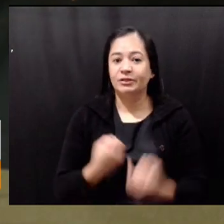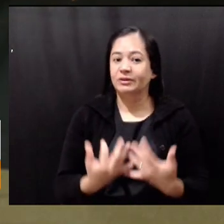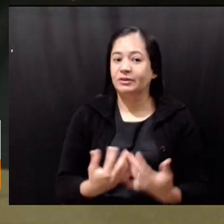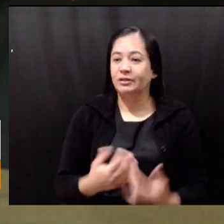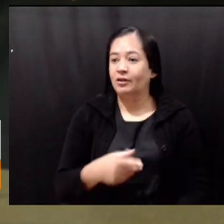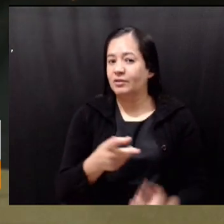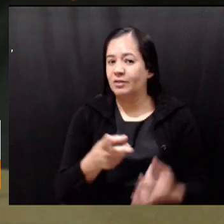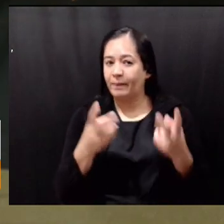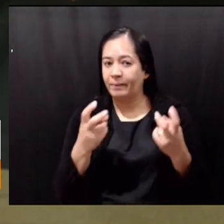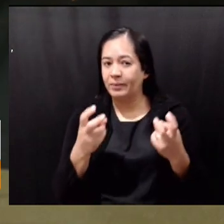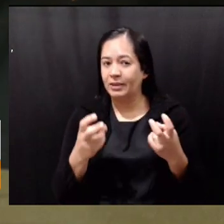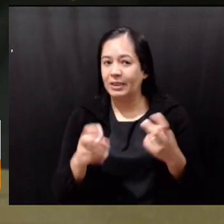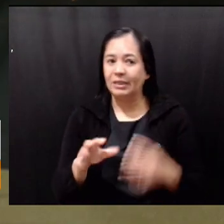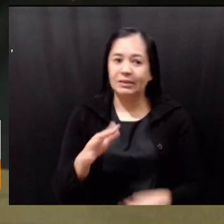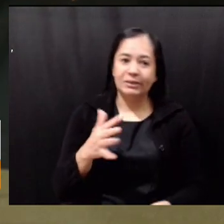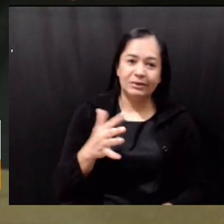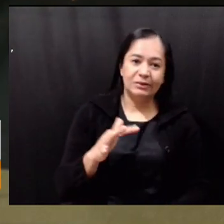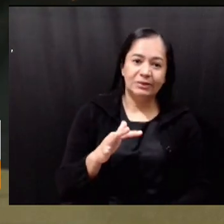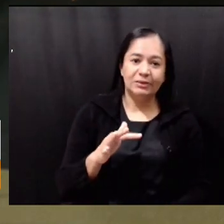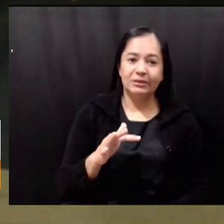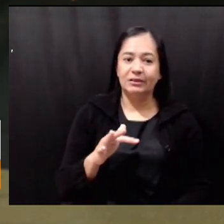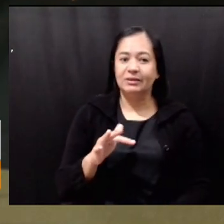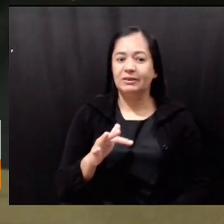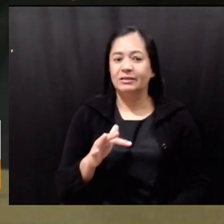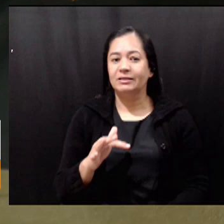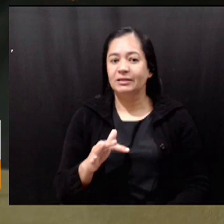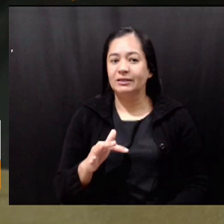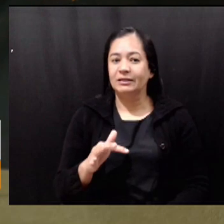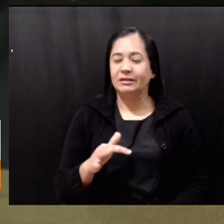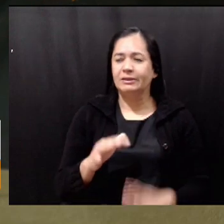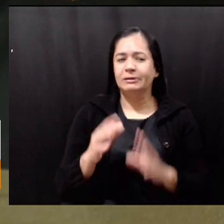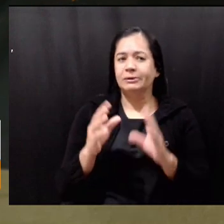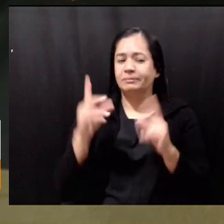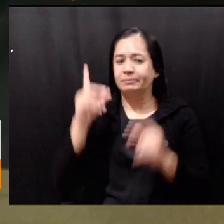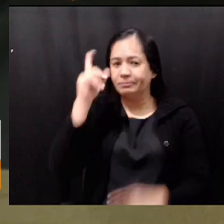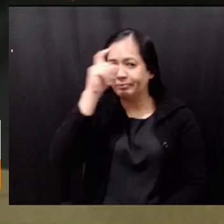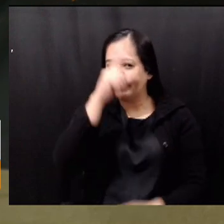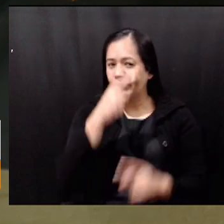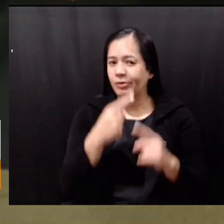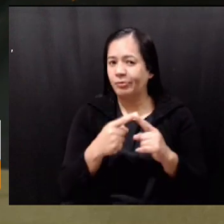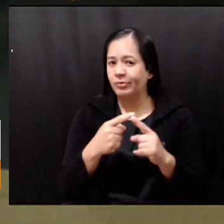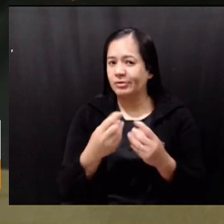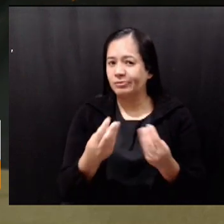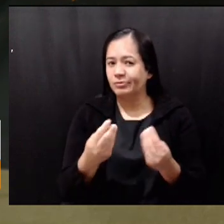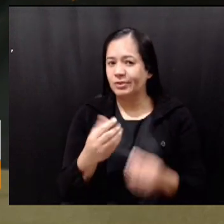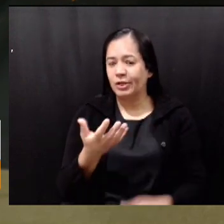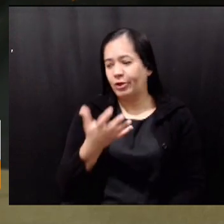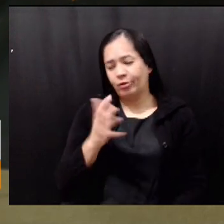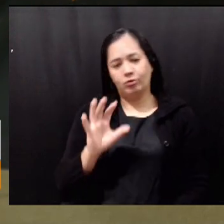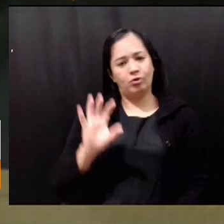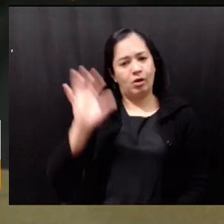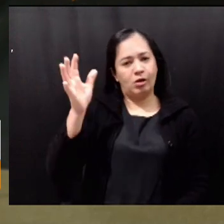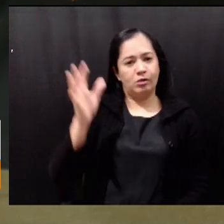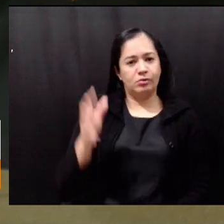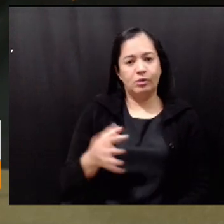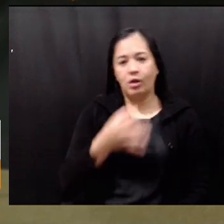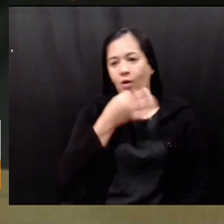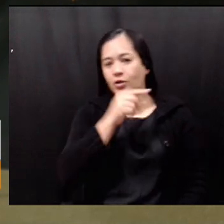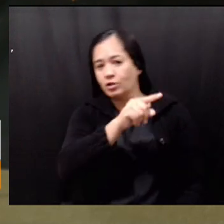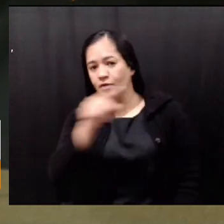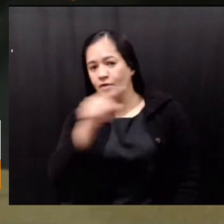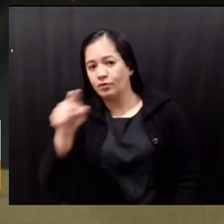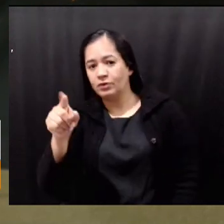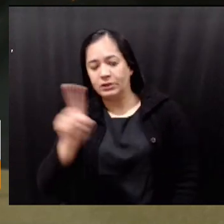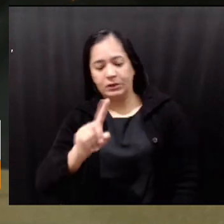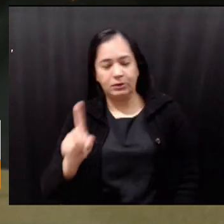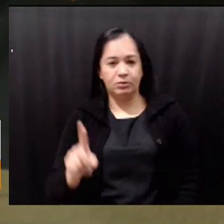para falar é meio delicado, porque é uma situação que eu não quero passar, eu acredito que você também não, então por isso que é importante